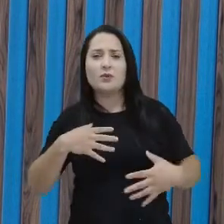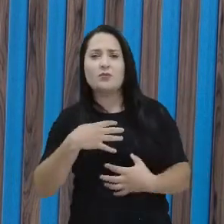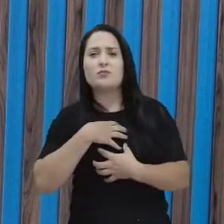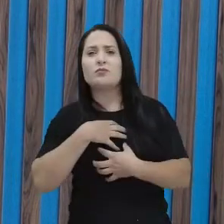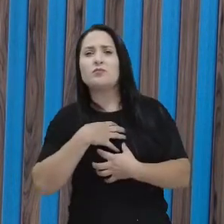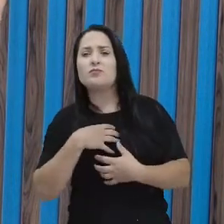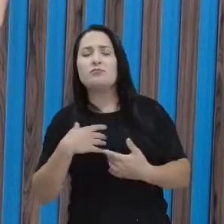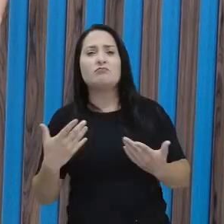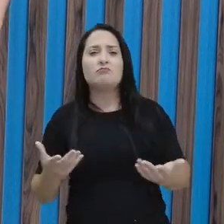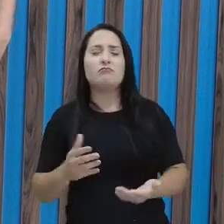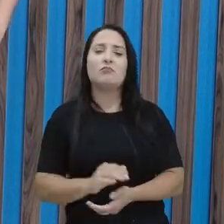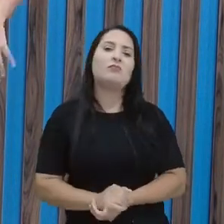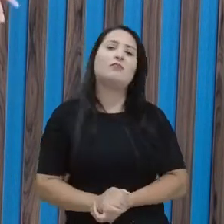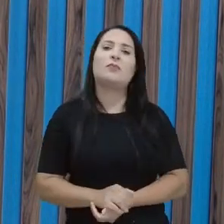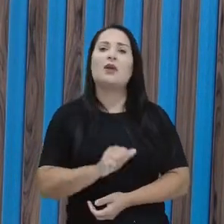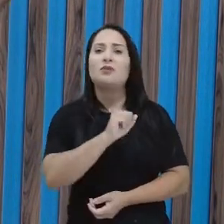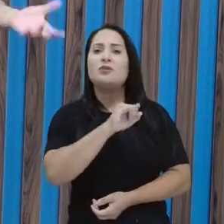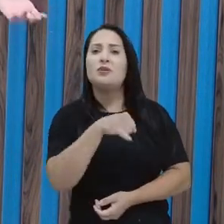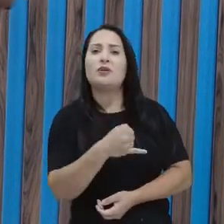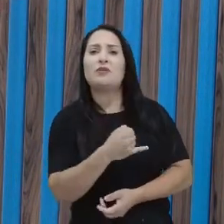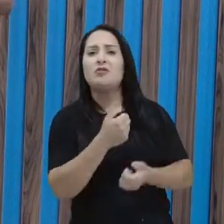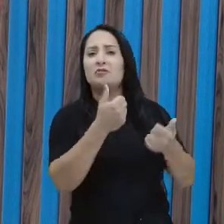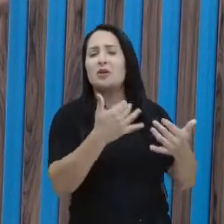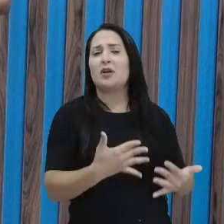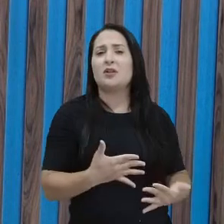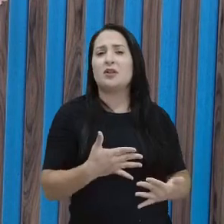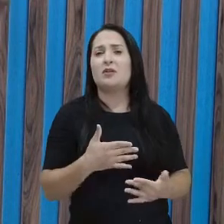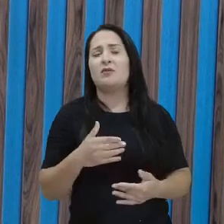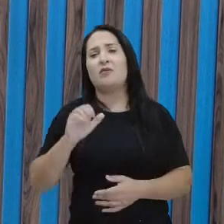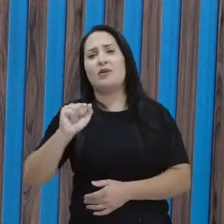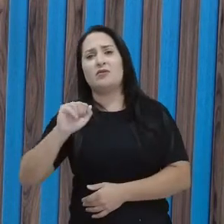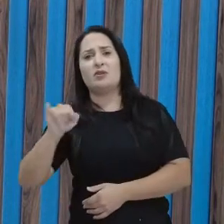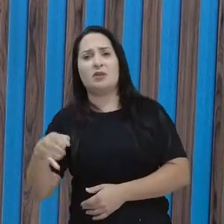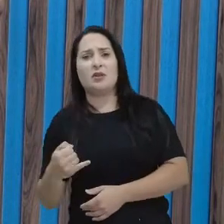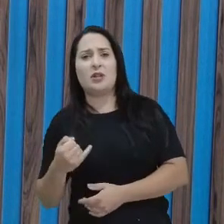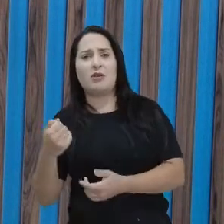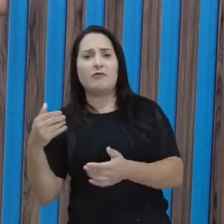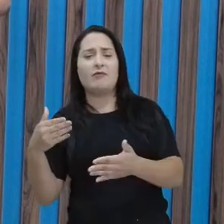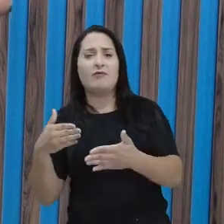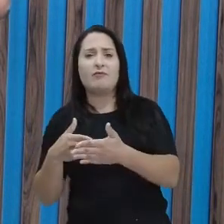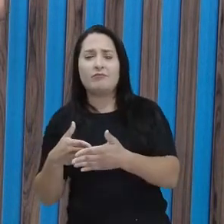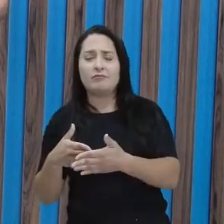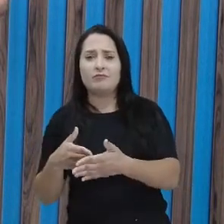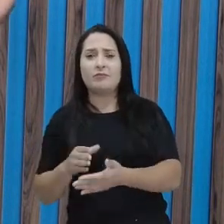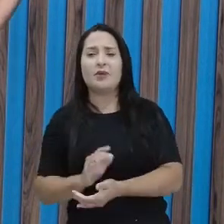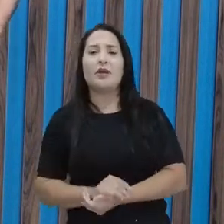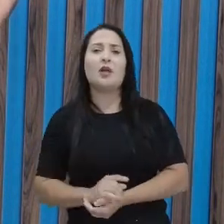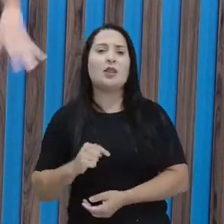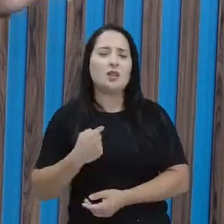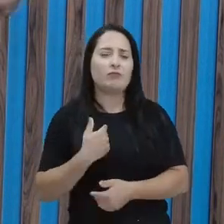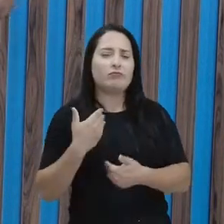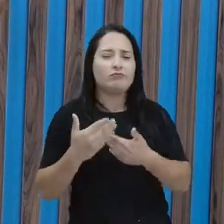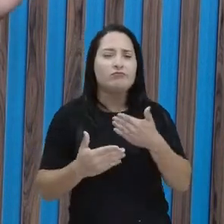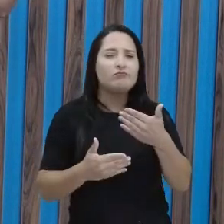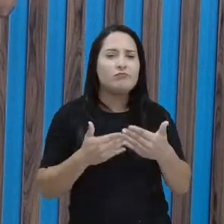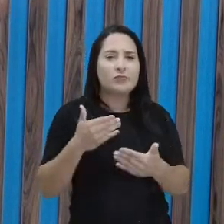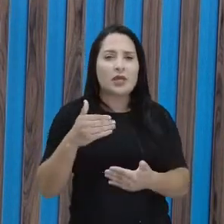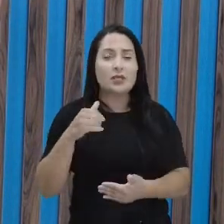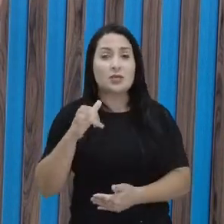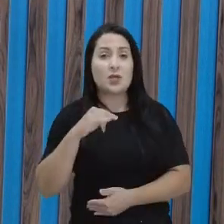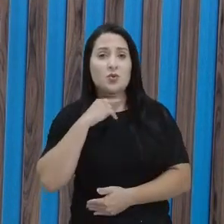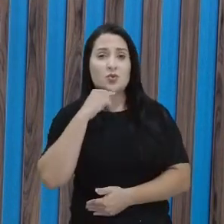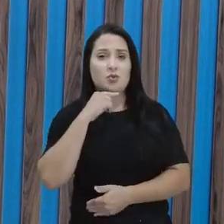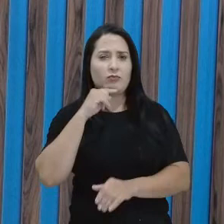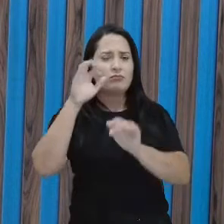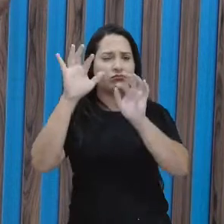sentido, quando um adjetivo é explicativo e quando ele é restritivo. Joia? A gente vai devagarzinho, qualquer dúvida, joguem